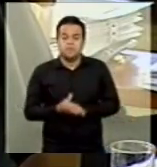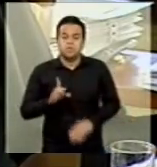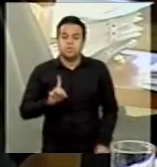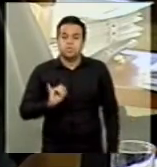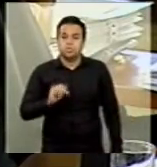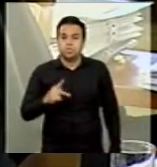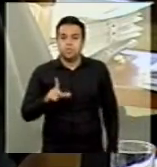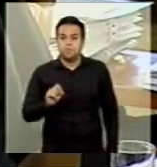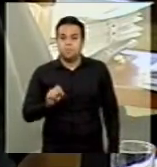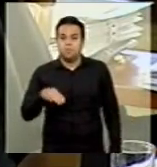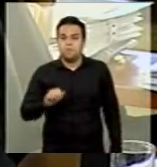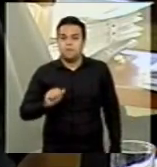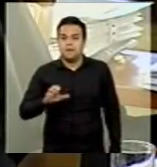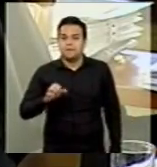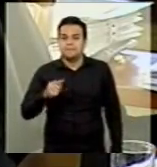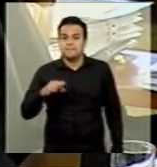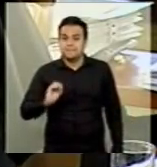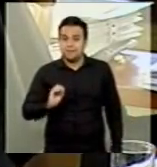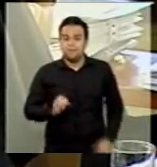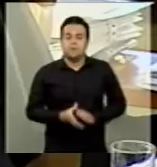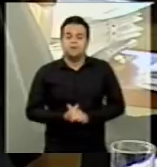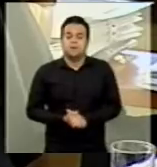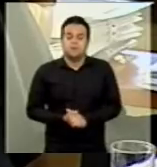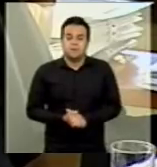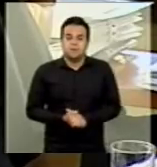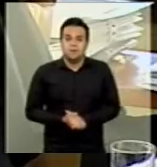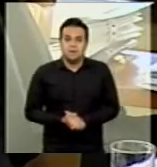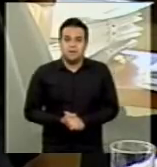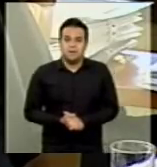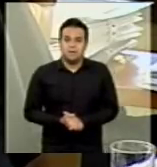diplomação. E, salvo engano,